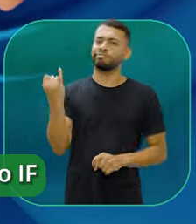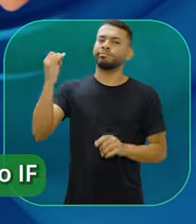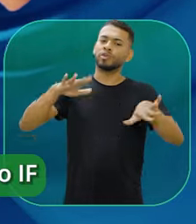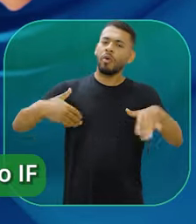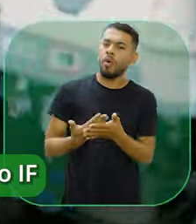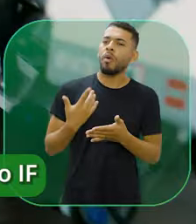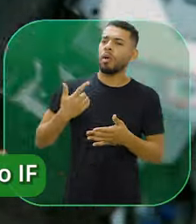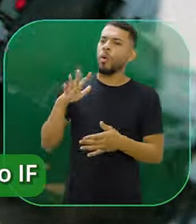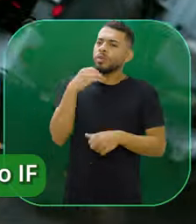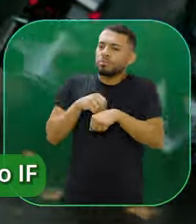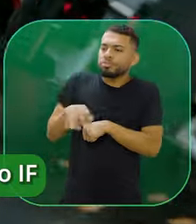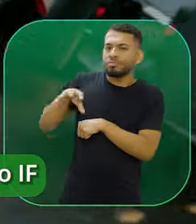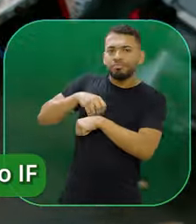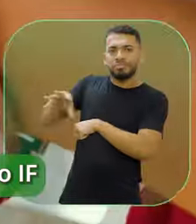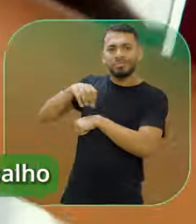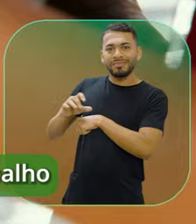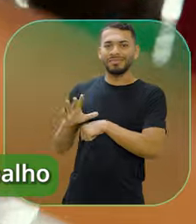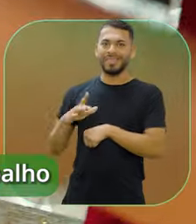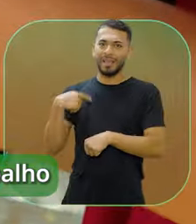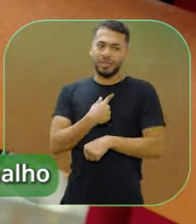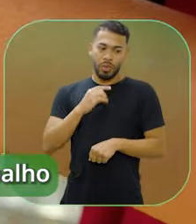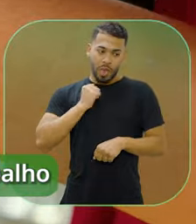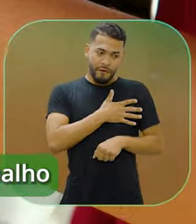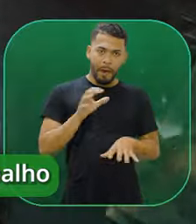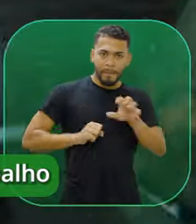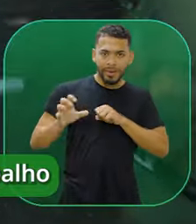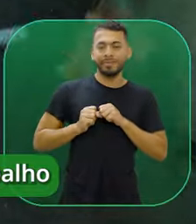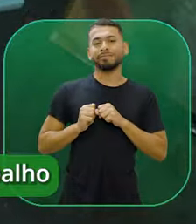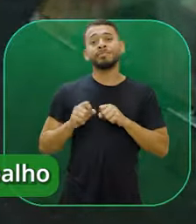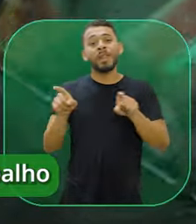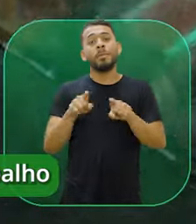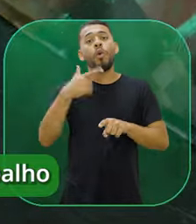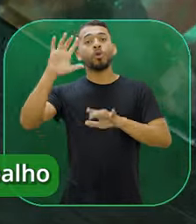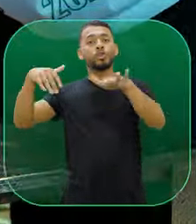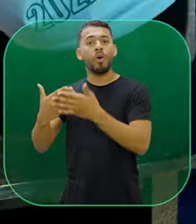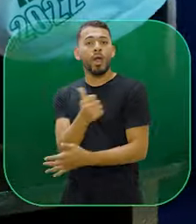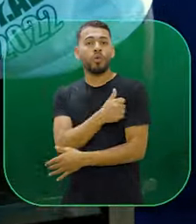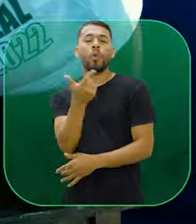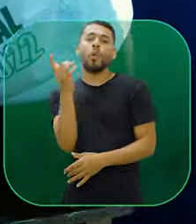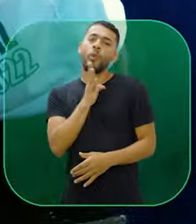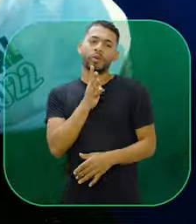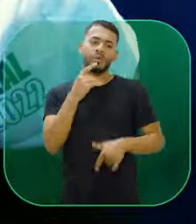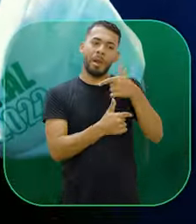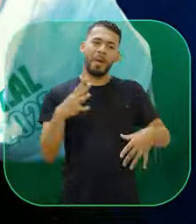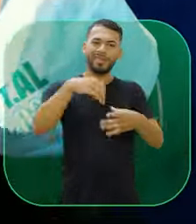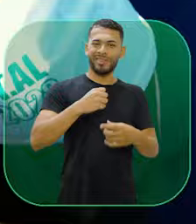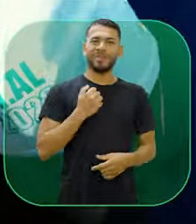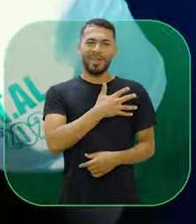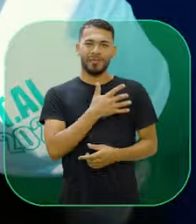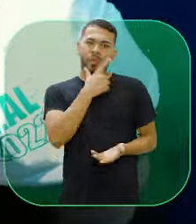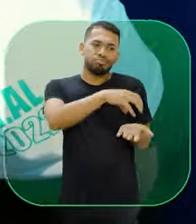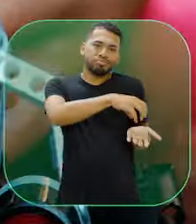passar um pouco do nosso conhecimento adquirido dentro do IF e para os alunos de outras escolas conhecer um pouco do trabalho desempenhado dentro do campus, né? Isso é